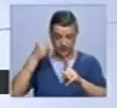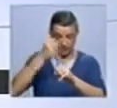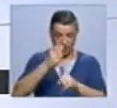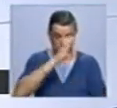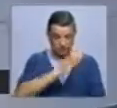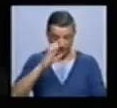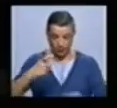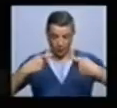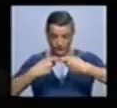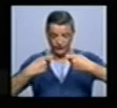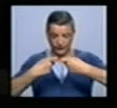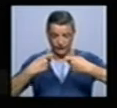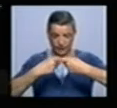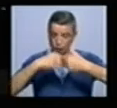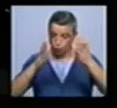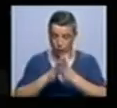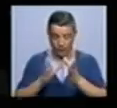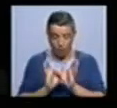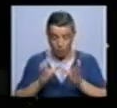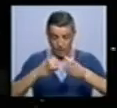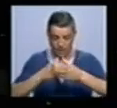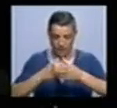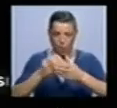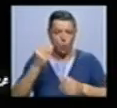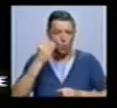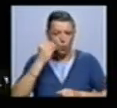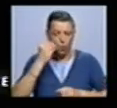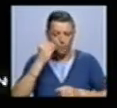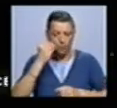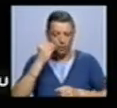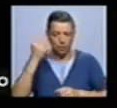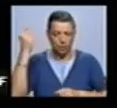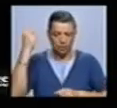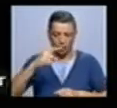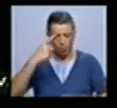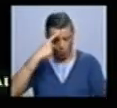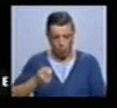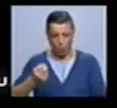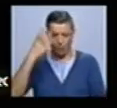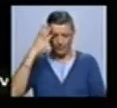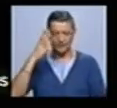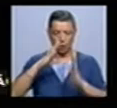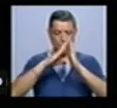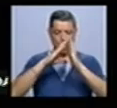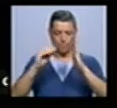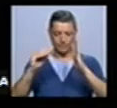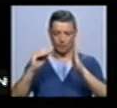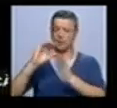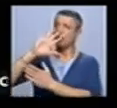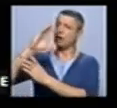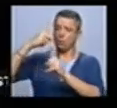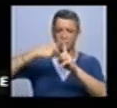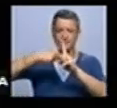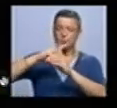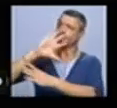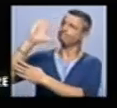aos físicos, a toda a comunidade científica, que é como é que se consegue encaixar, como é que se consegue compreender um modelo climatérico de um